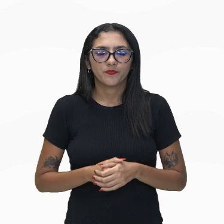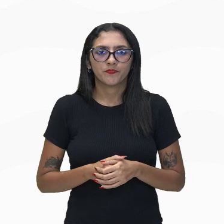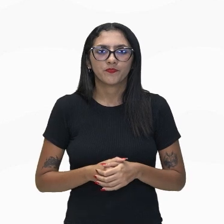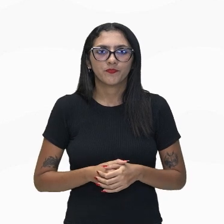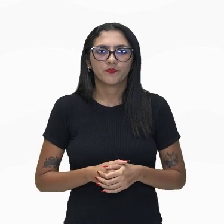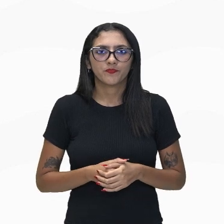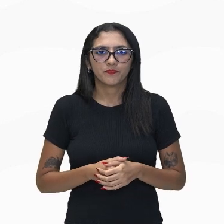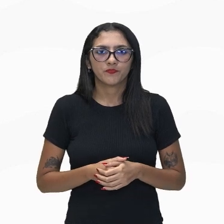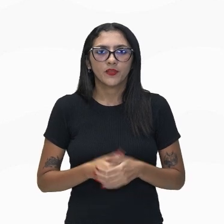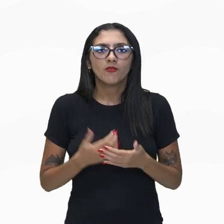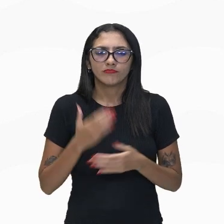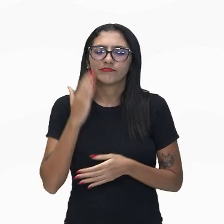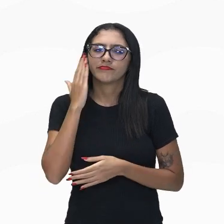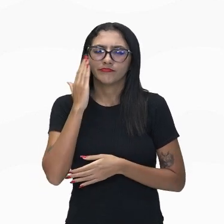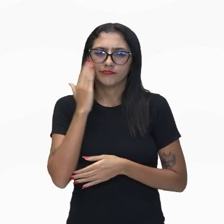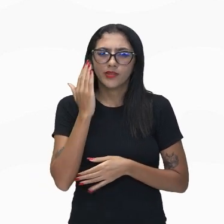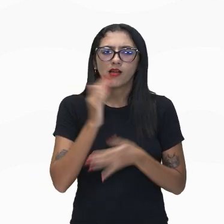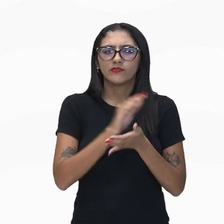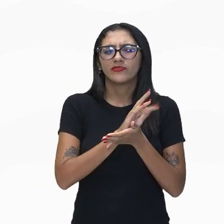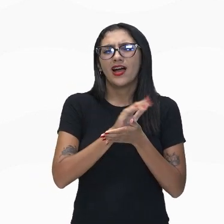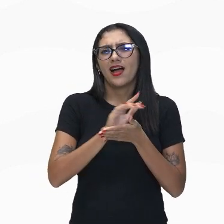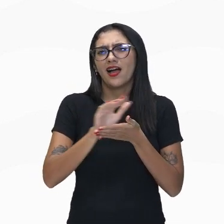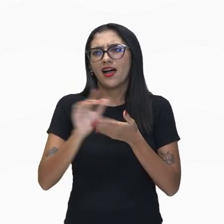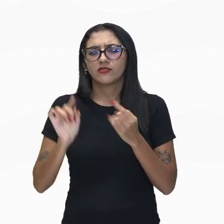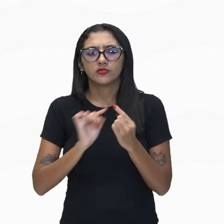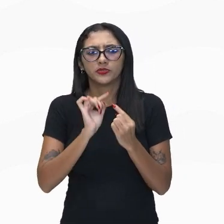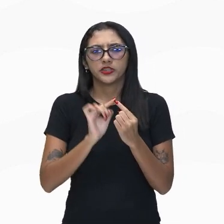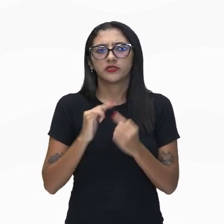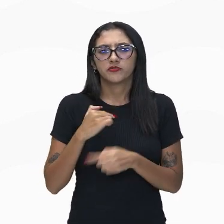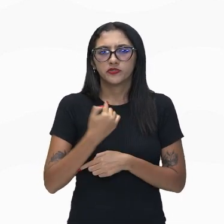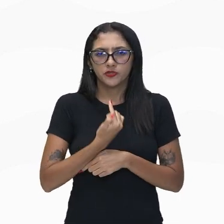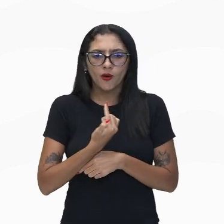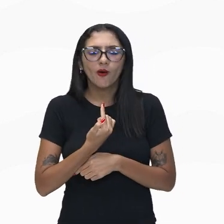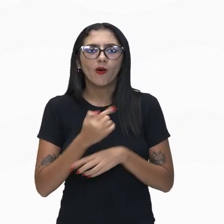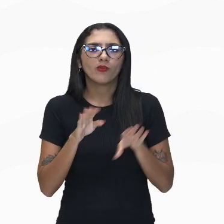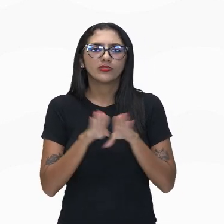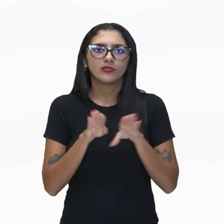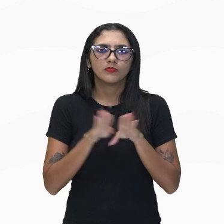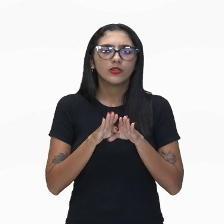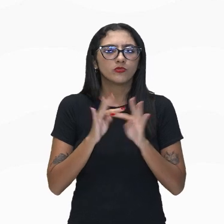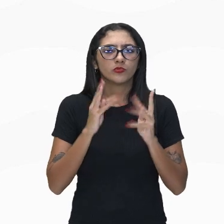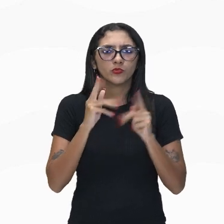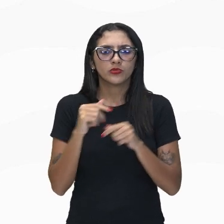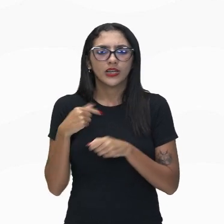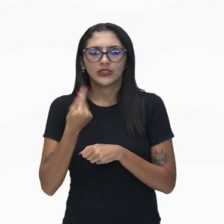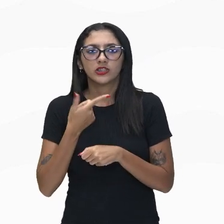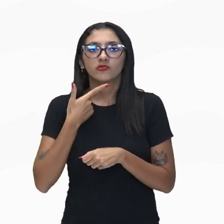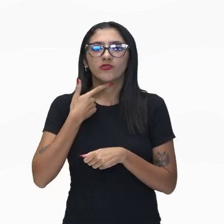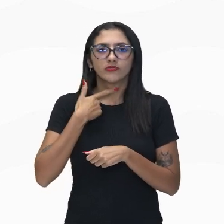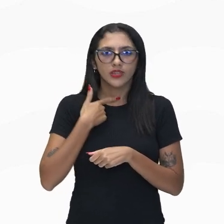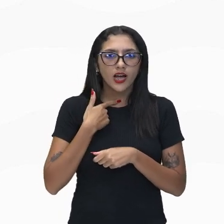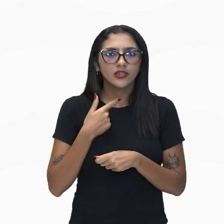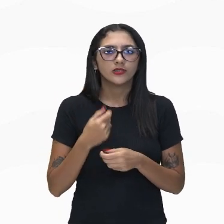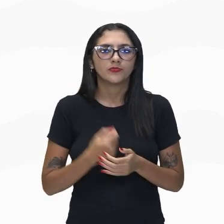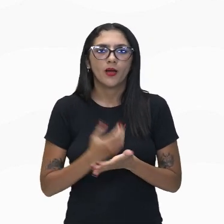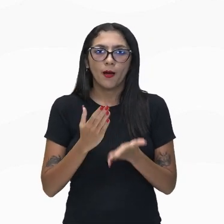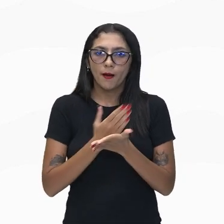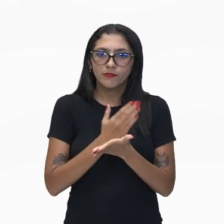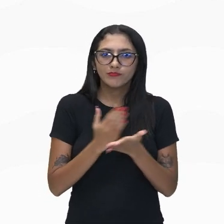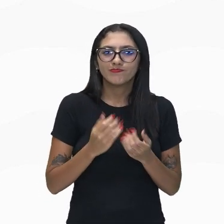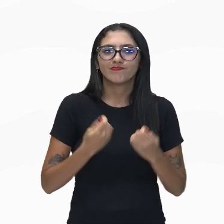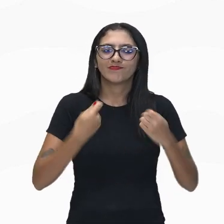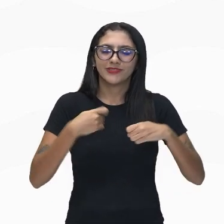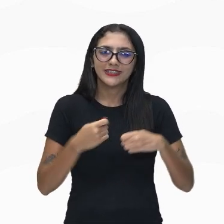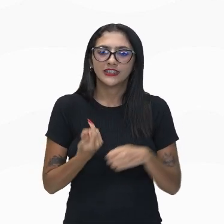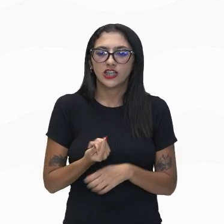há como negar que grande parte dos objetivos e das conquistas almejadas pelas pessoas, de alguma forma,